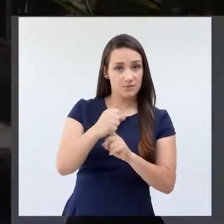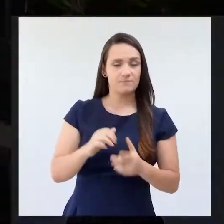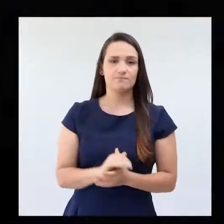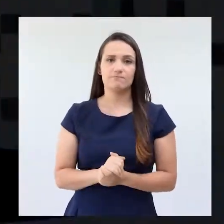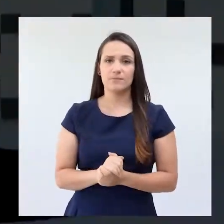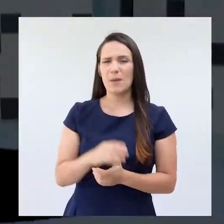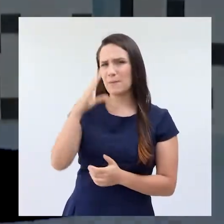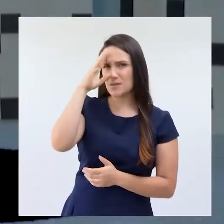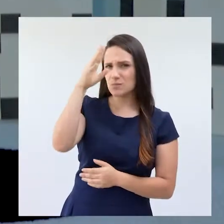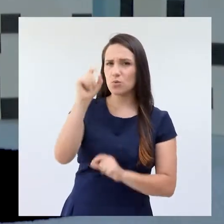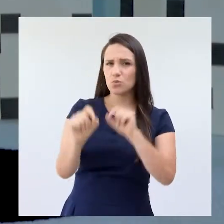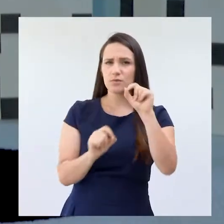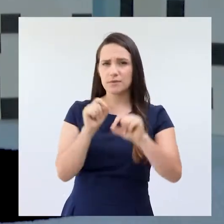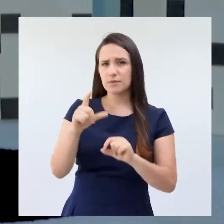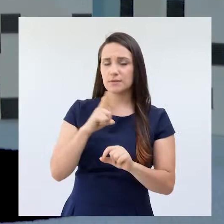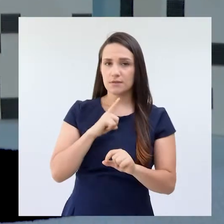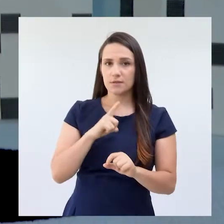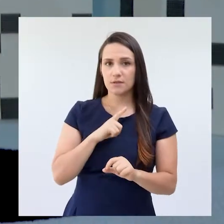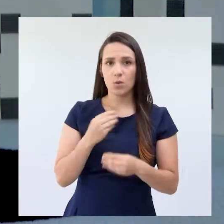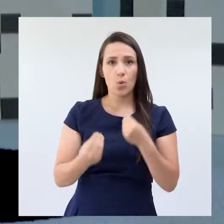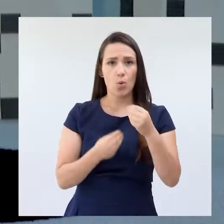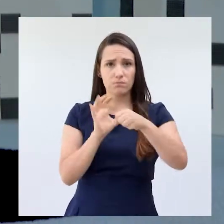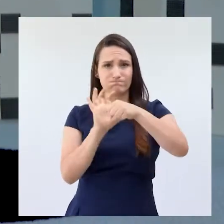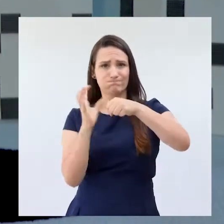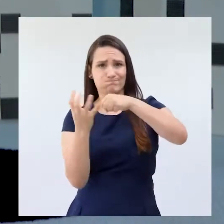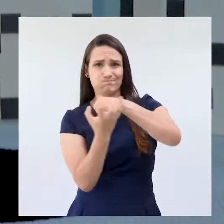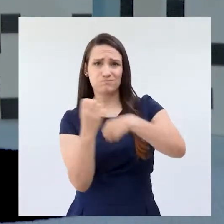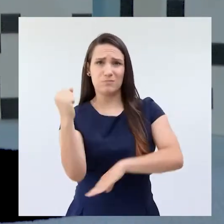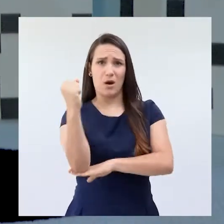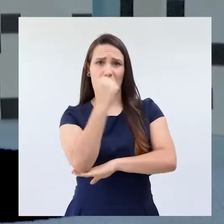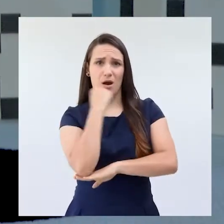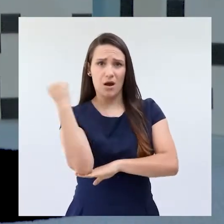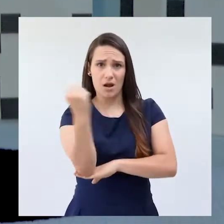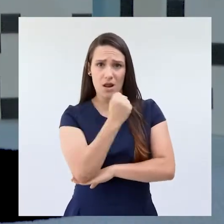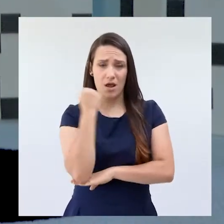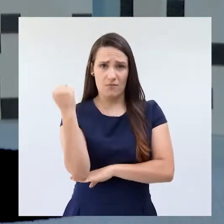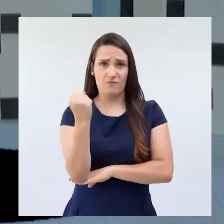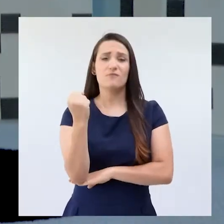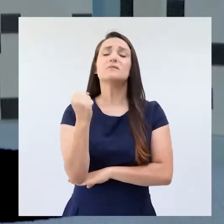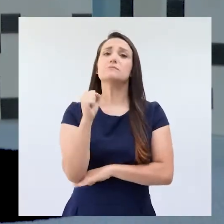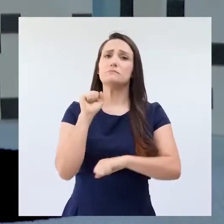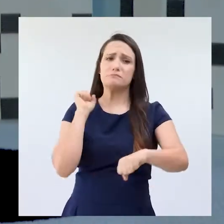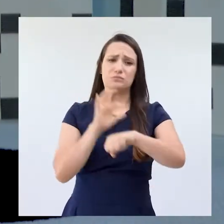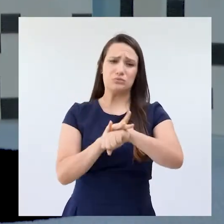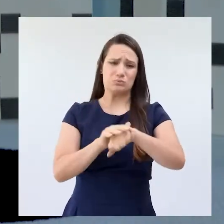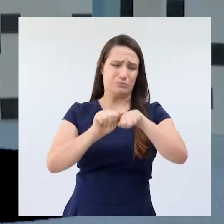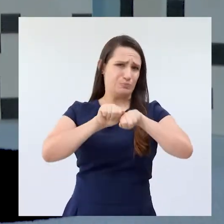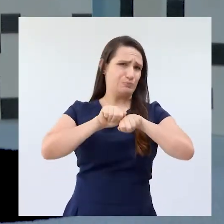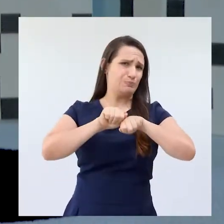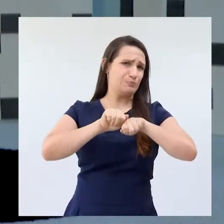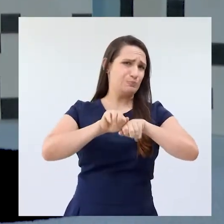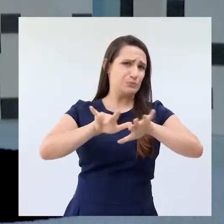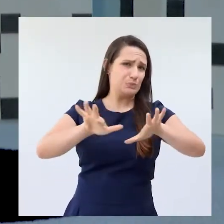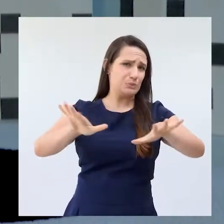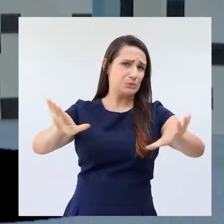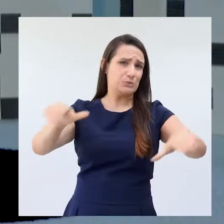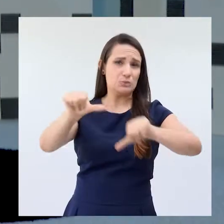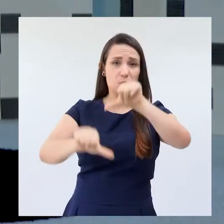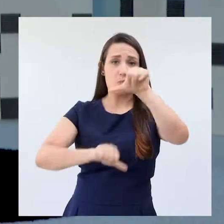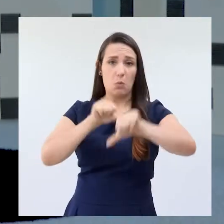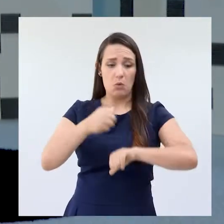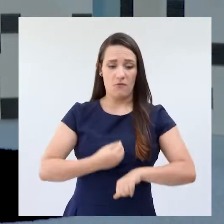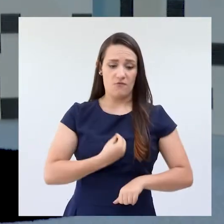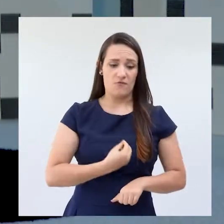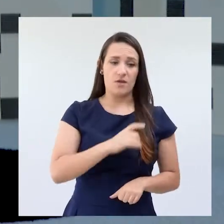sociedade. Entre os destaques estão os efeitos de uma pandemia, provocada por um vírus com proporções